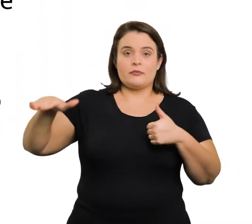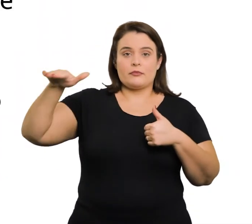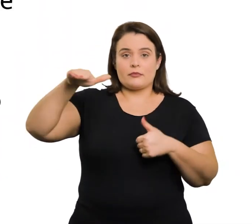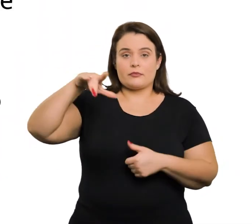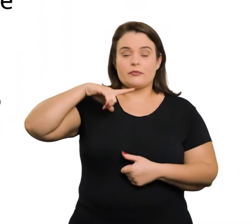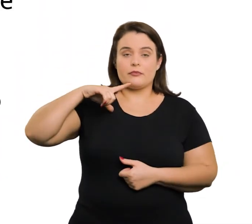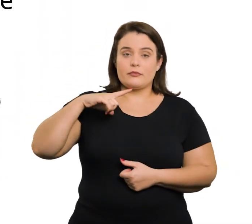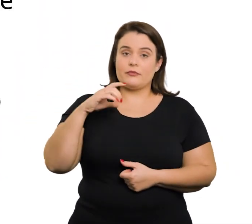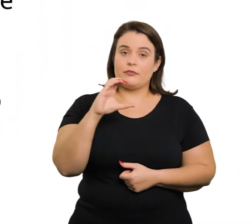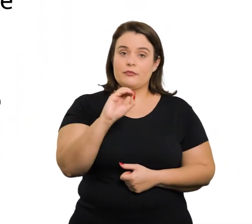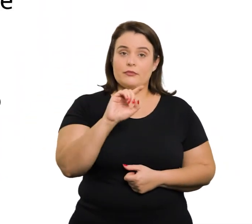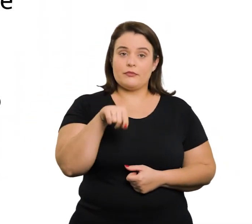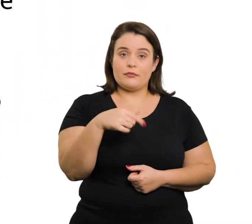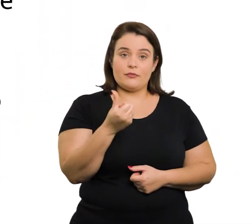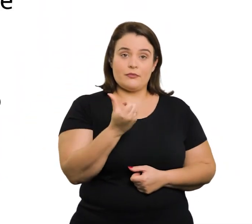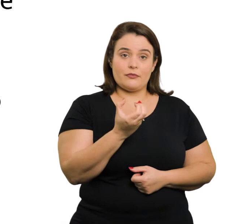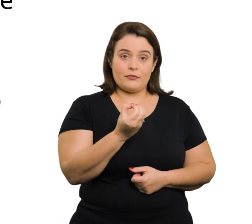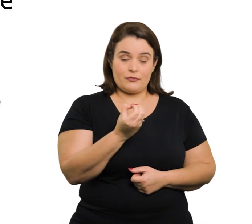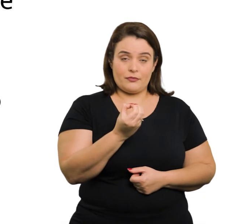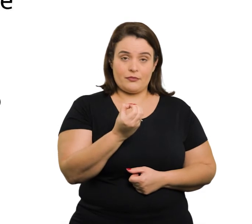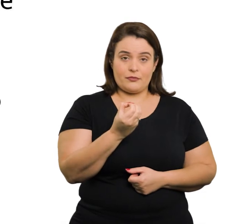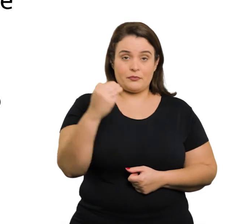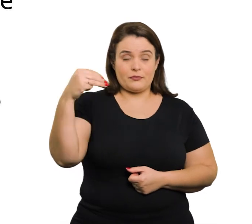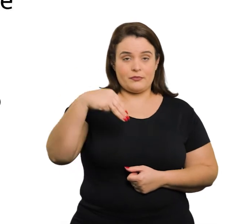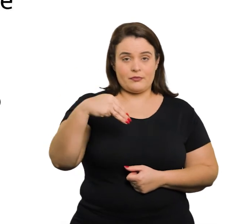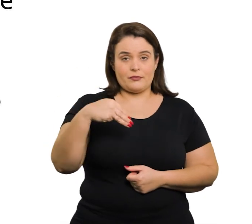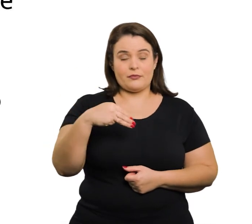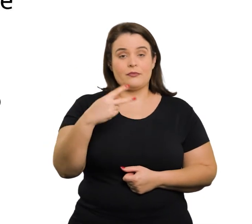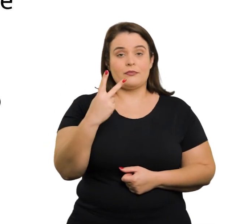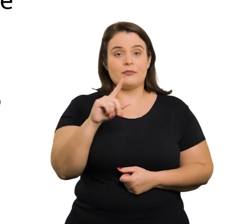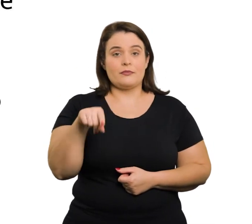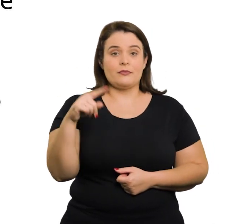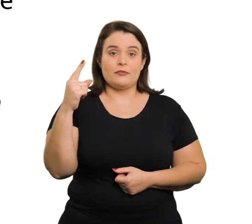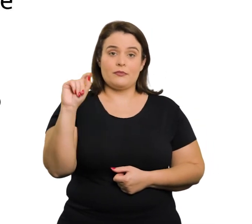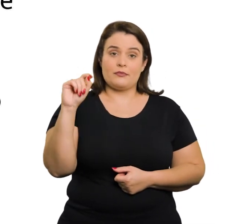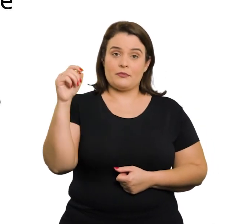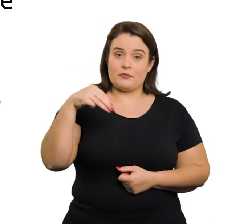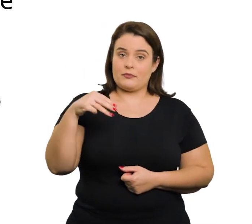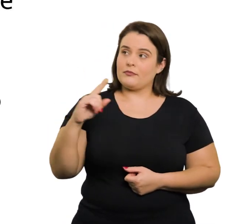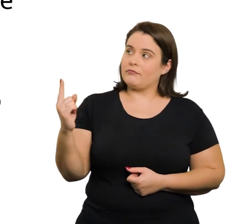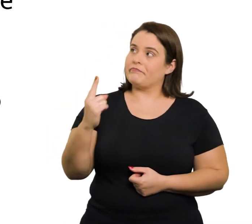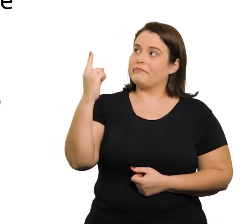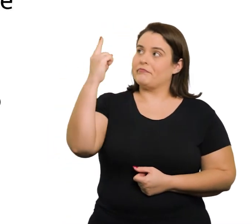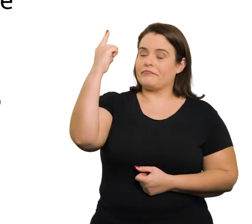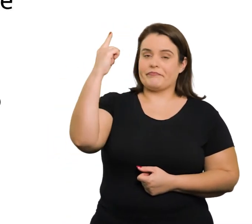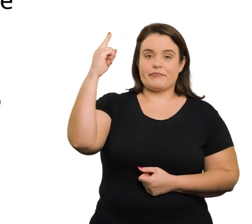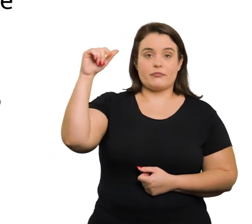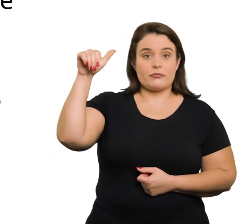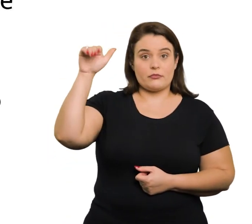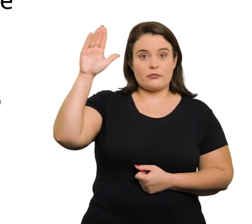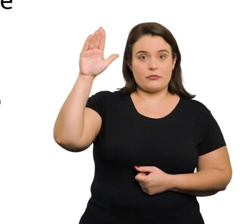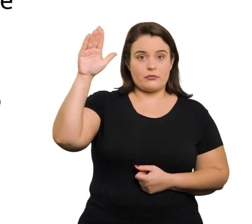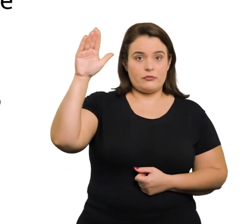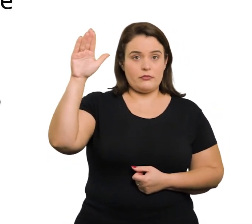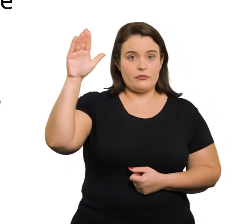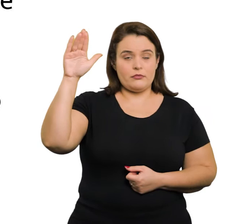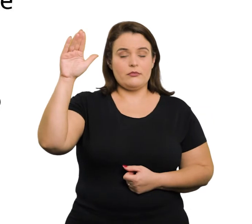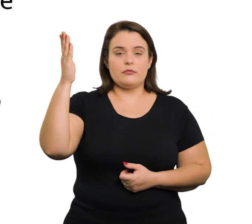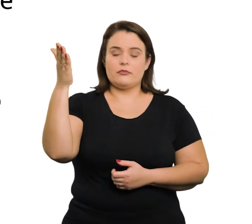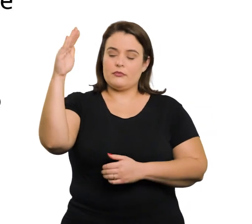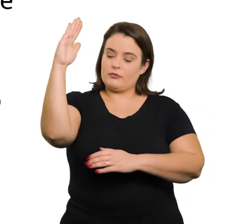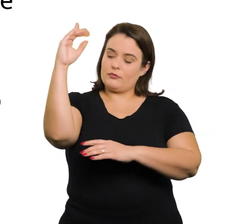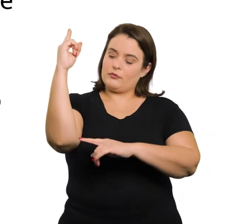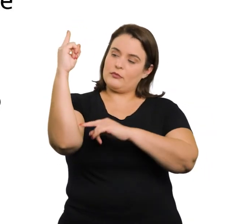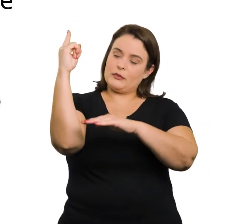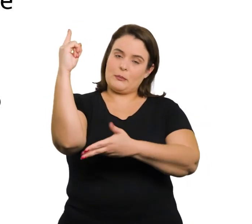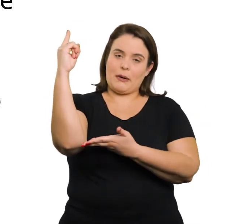elementos suspensos que tenham entre 0,60 metro e 2,10 metros de altura, quando o volume